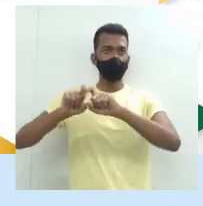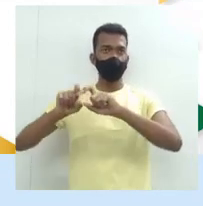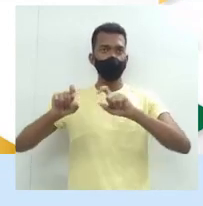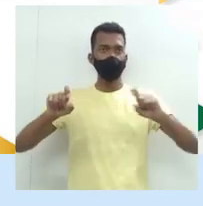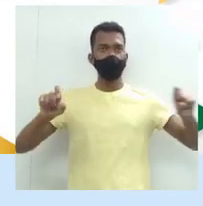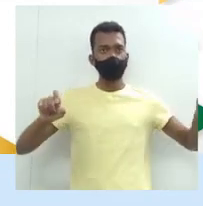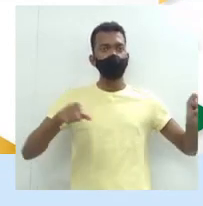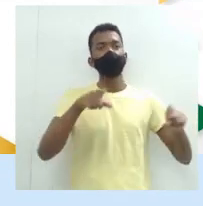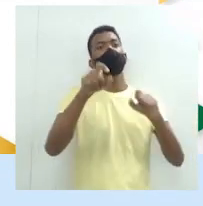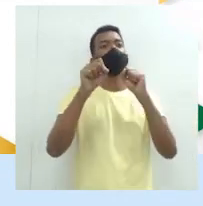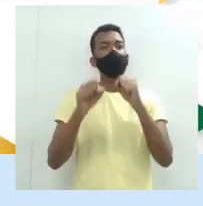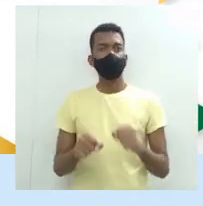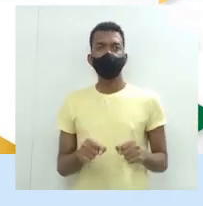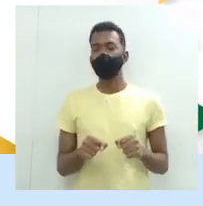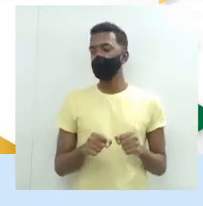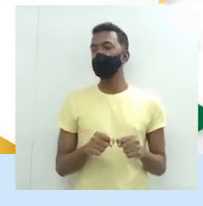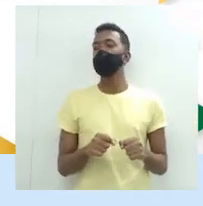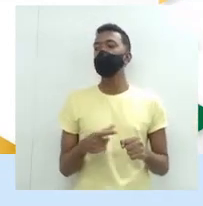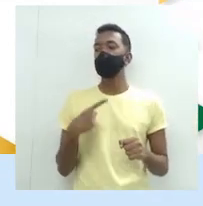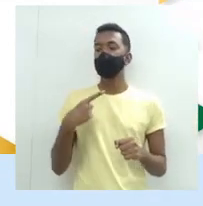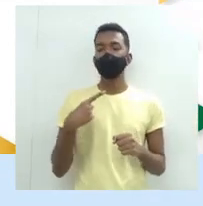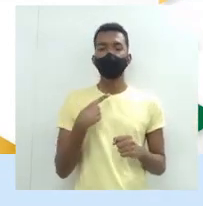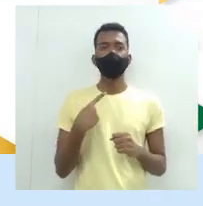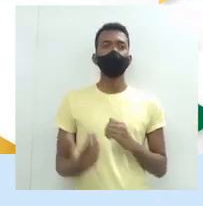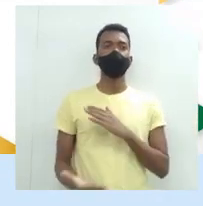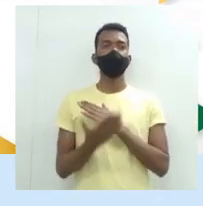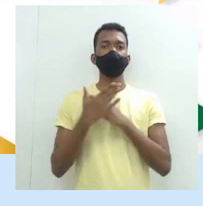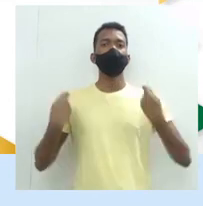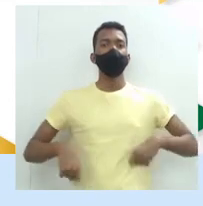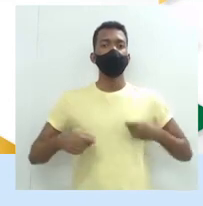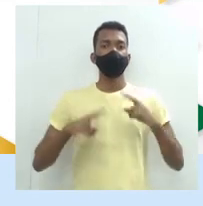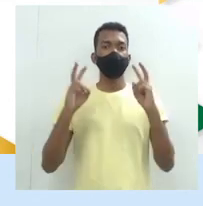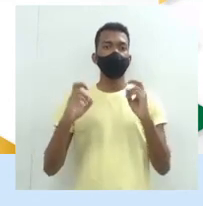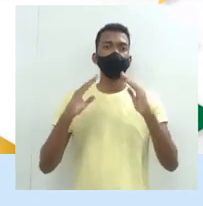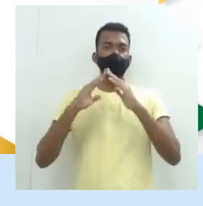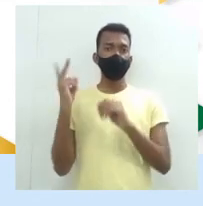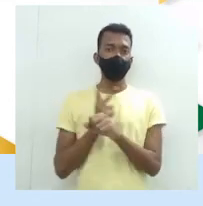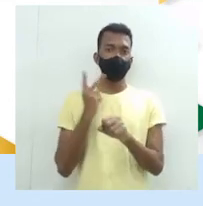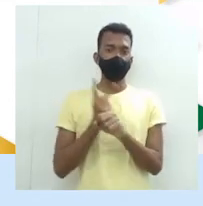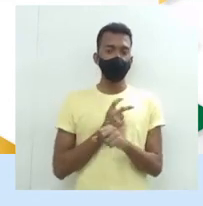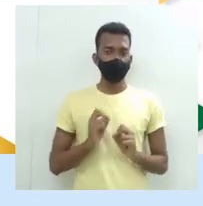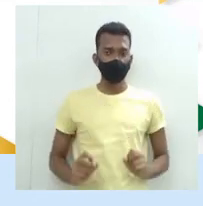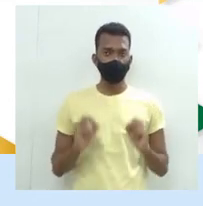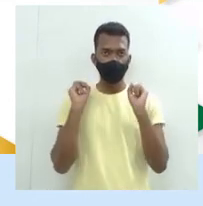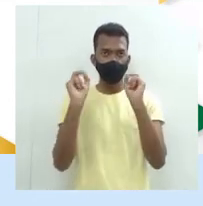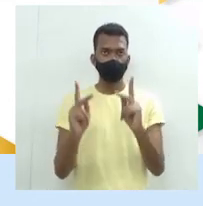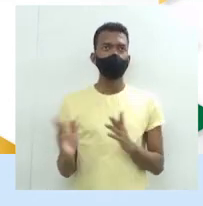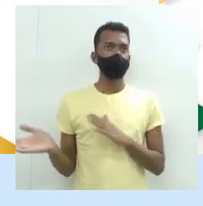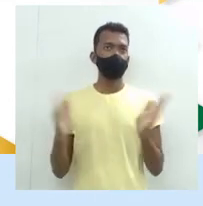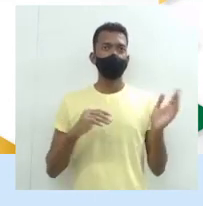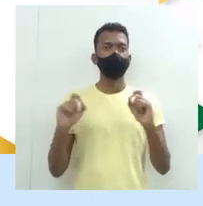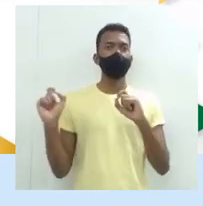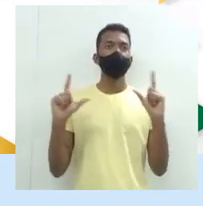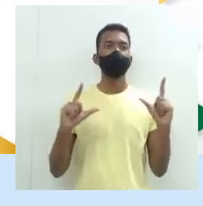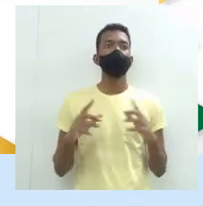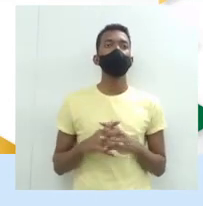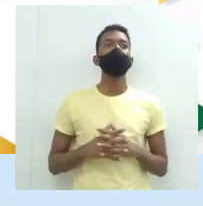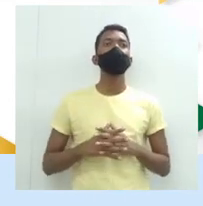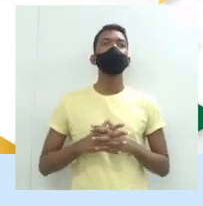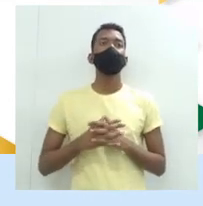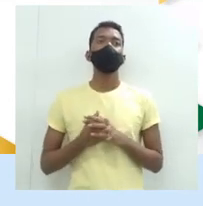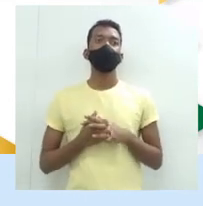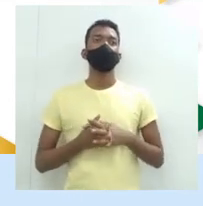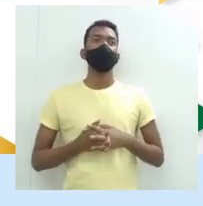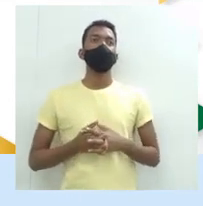tem o suporte que precisa em caso de violência doméstica. Ok? Here we go. Vamos passar aí para a